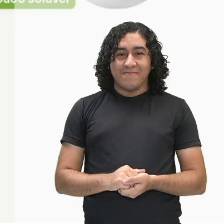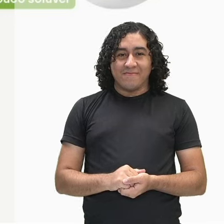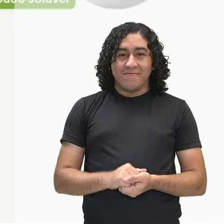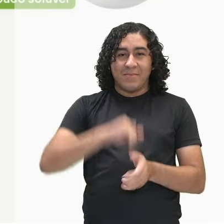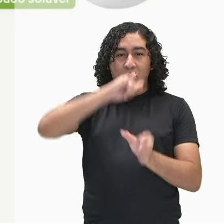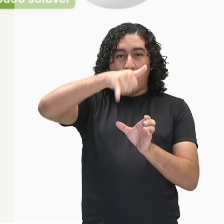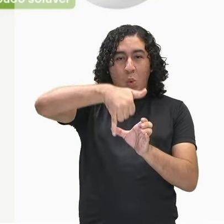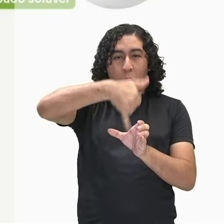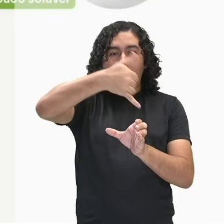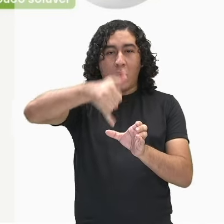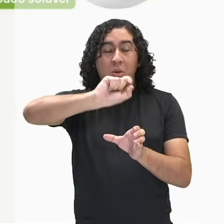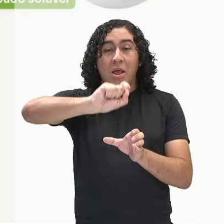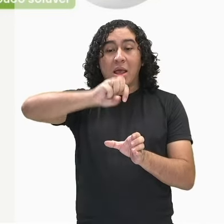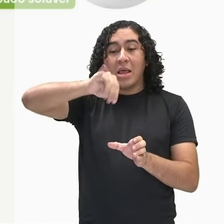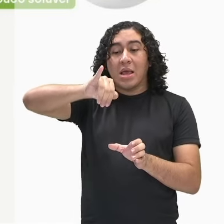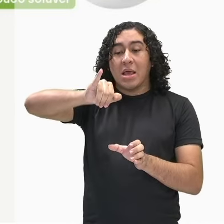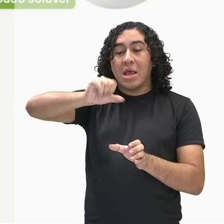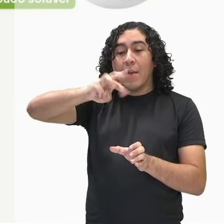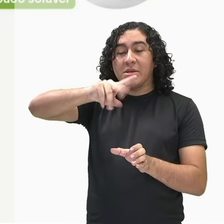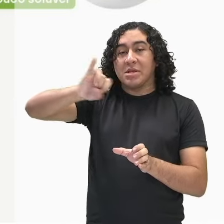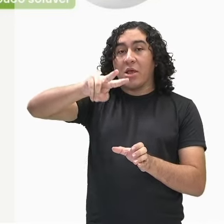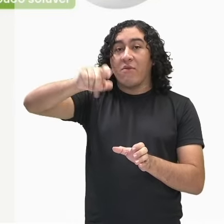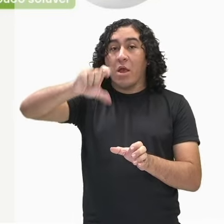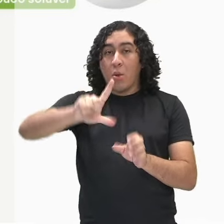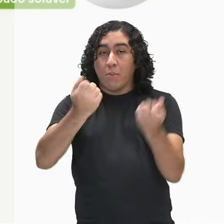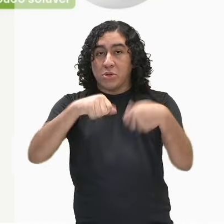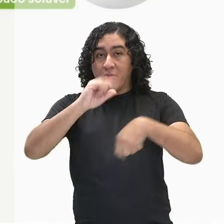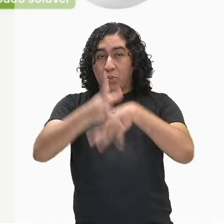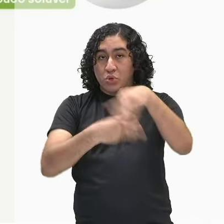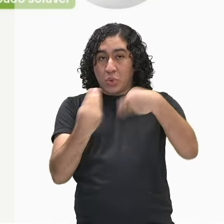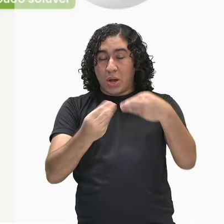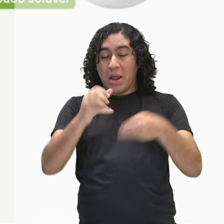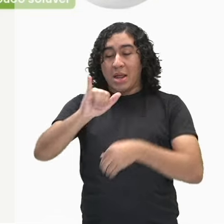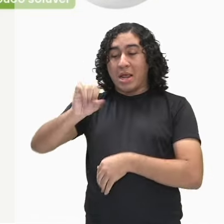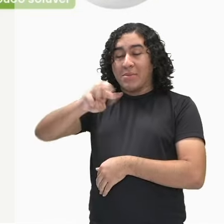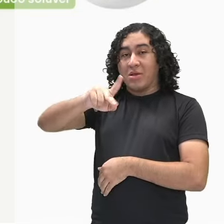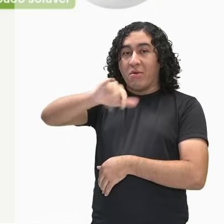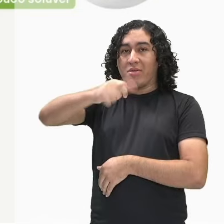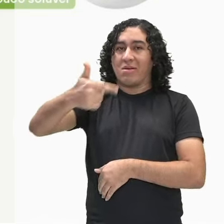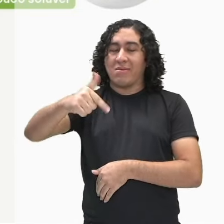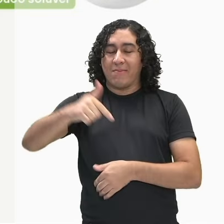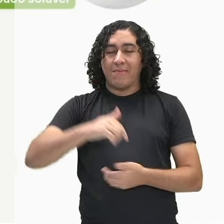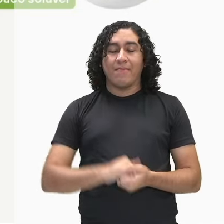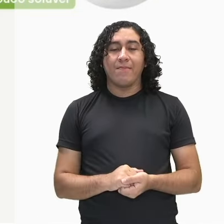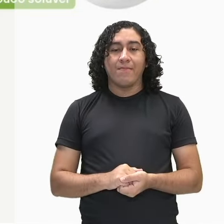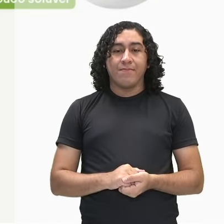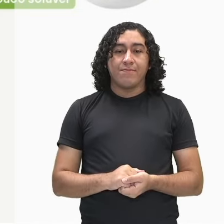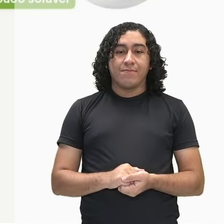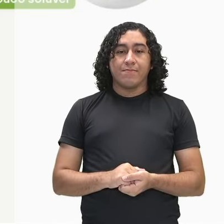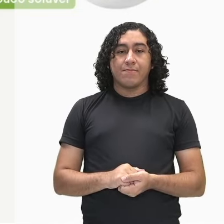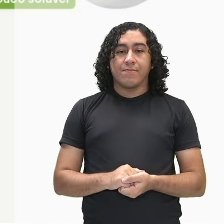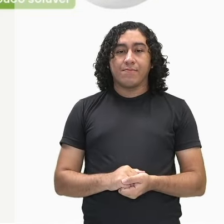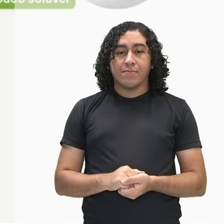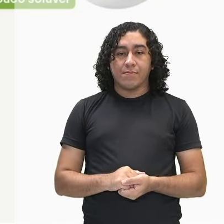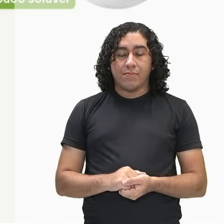immiscível. Miscível é que se mistura e immiscível é que não se mistura. Então nesse caso, a gente não vai